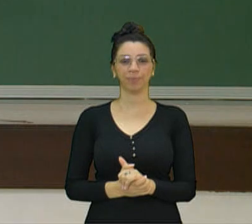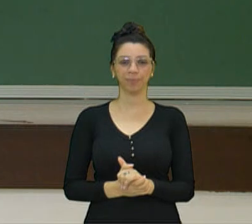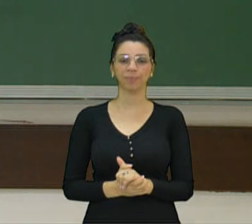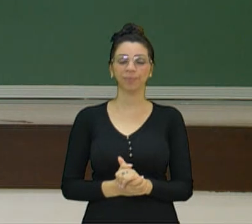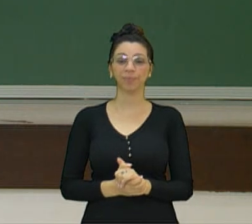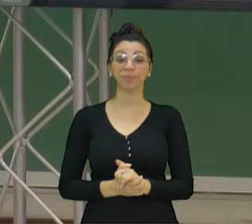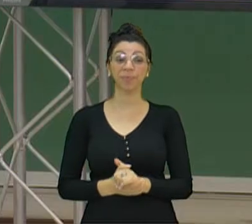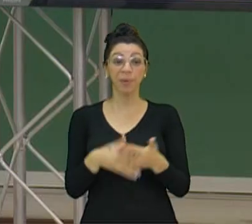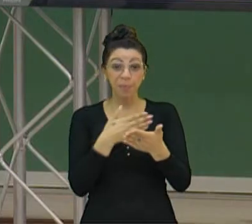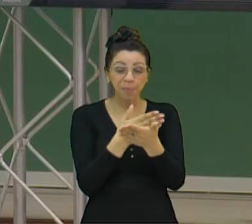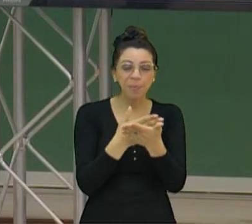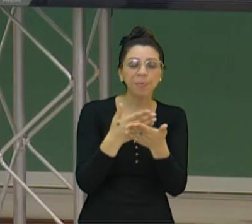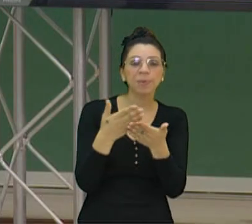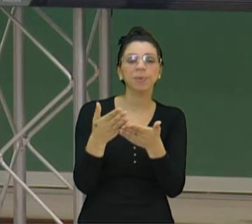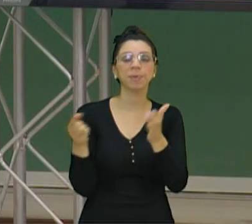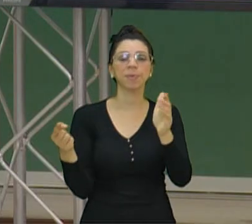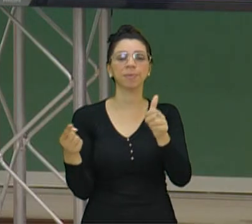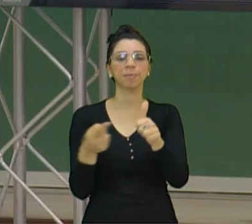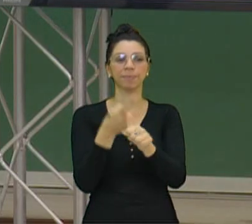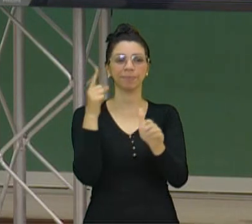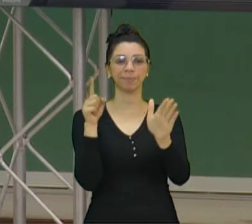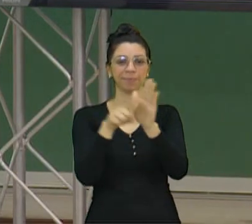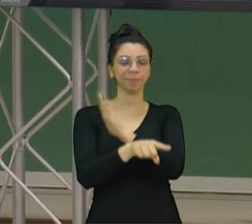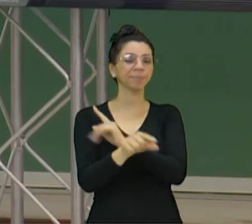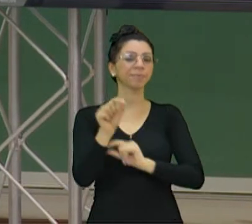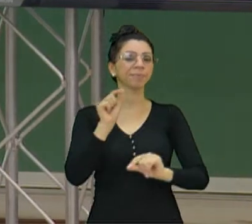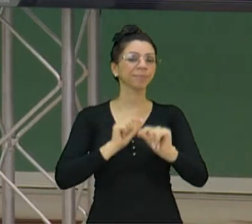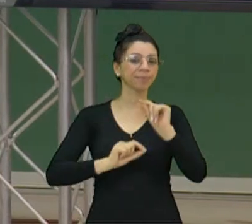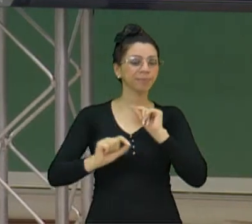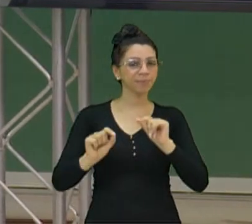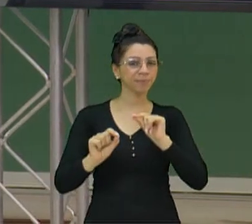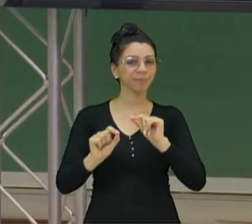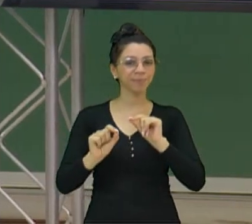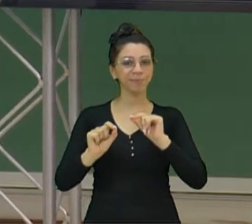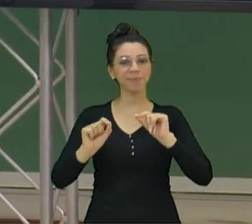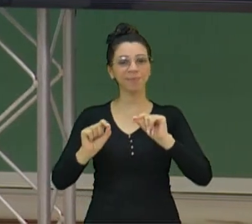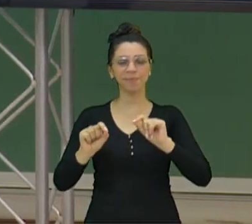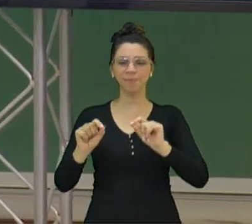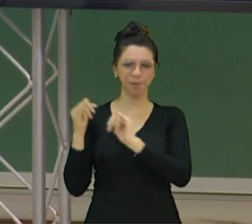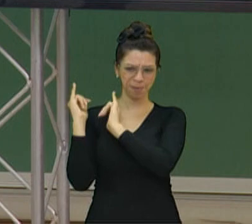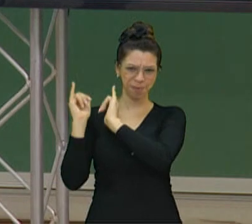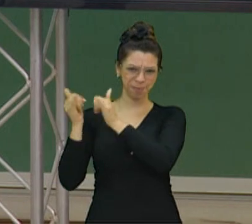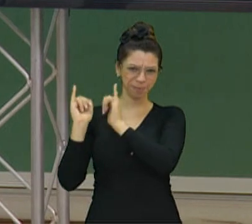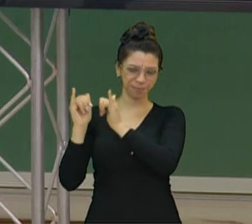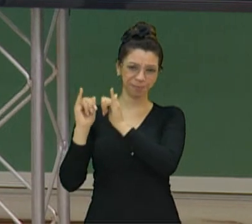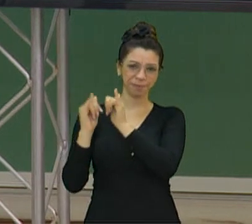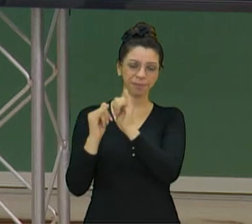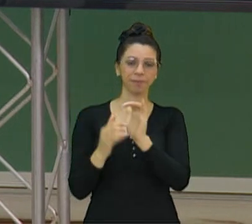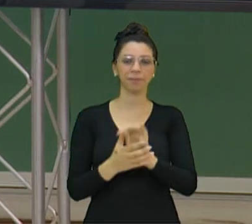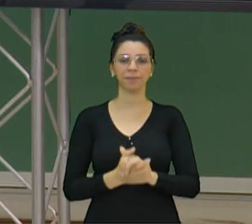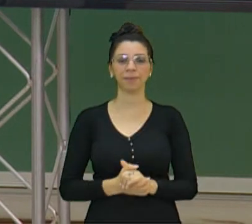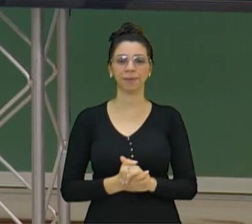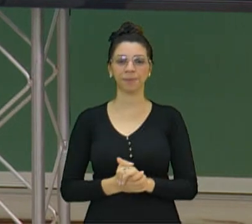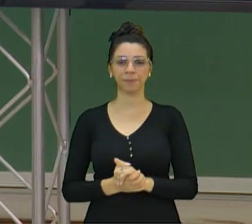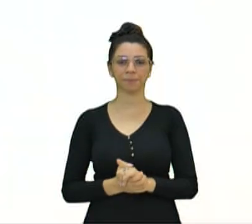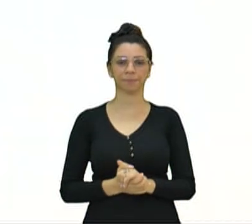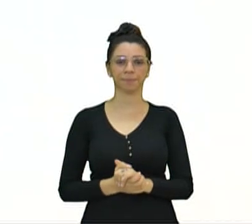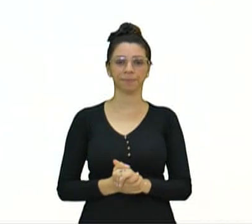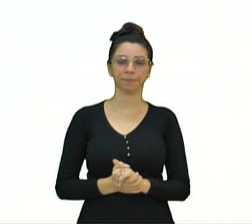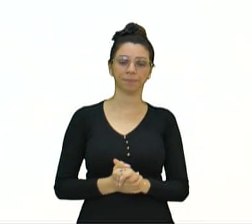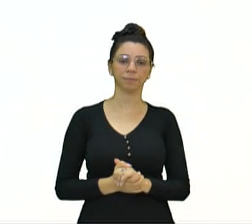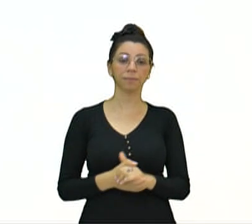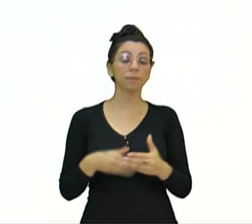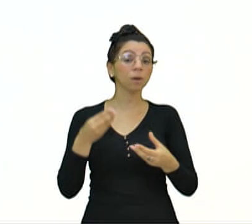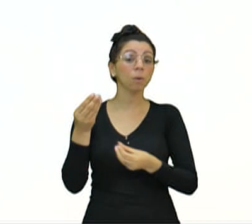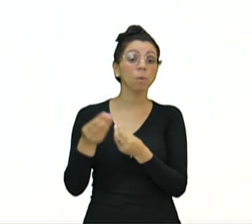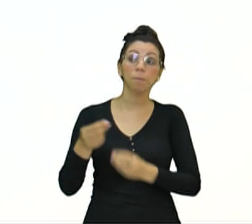Para começar o nosso primeiro quiz, vamos justamente falar um pouquinho dessa lenda? Então me acompanhe no slide. Como a